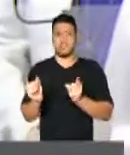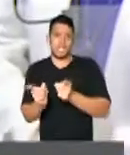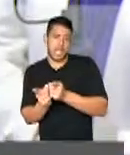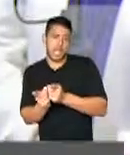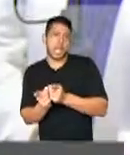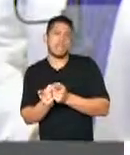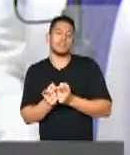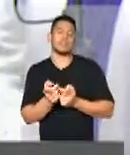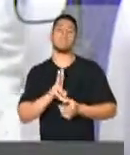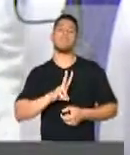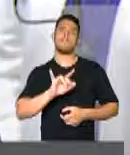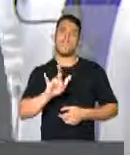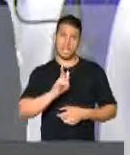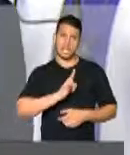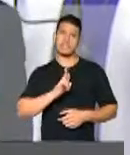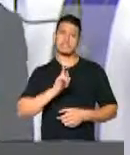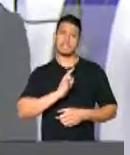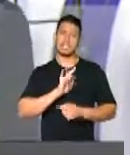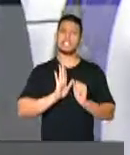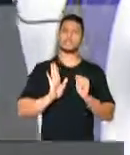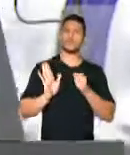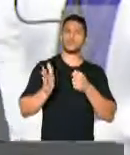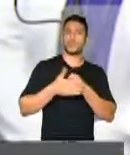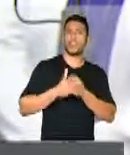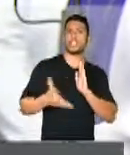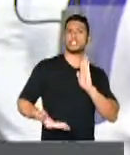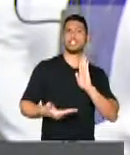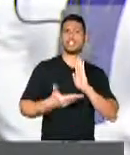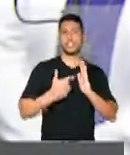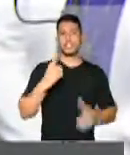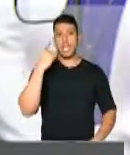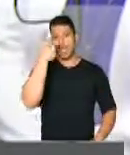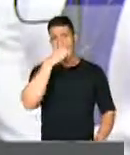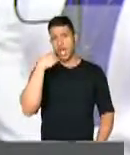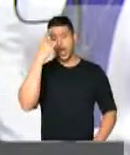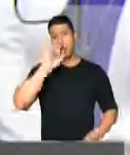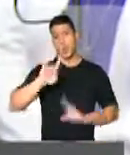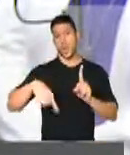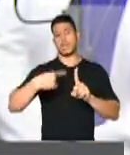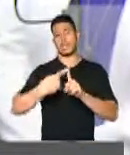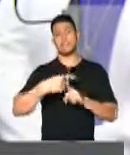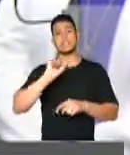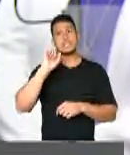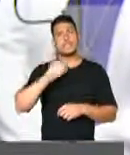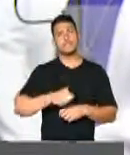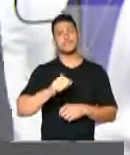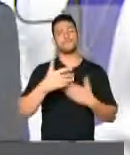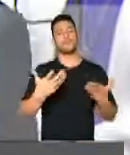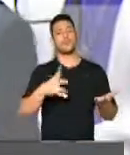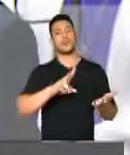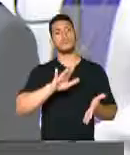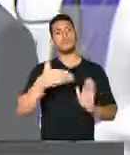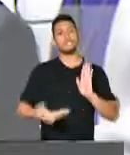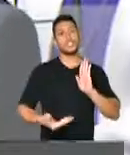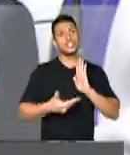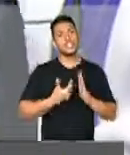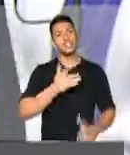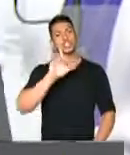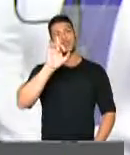senhor presidente, vai sonegar as horas extras trabalhadas. É mais um